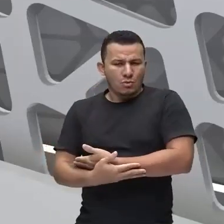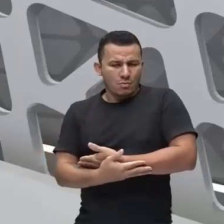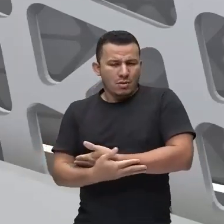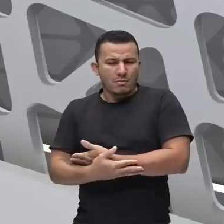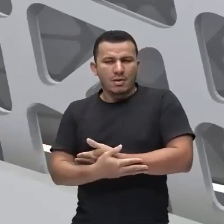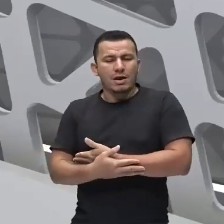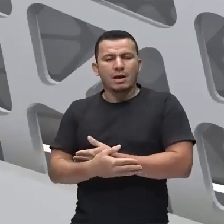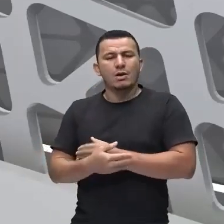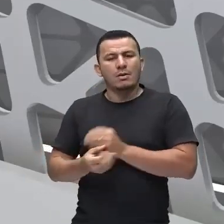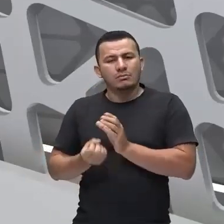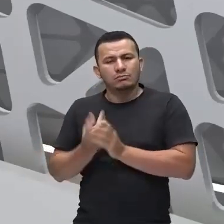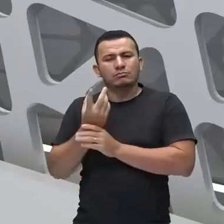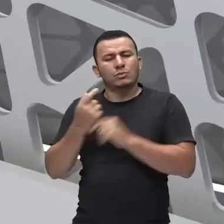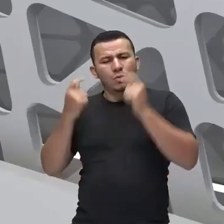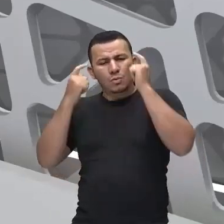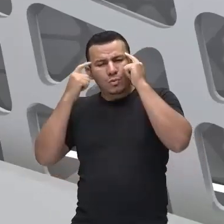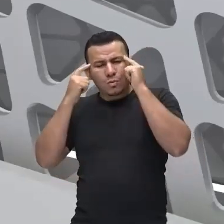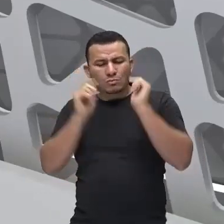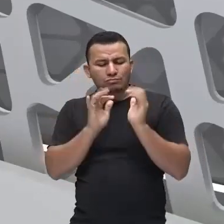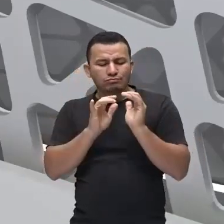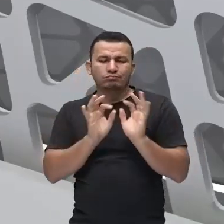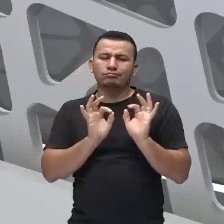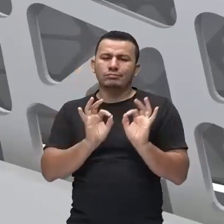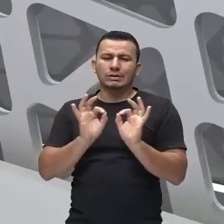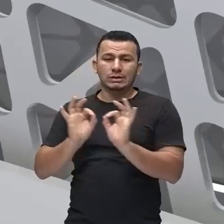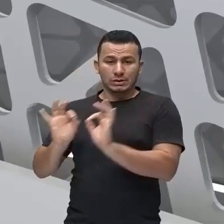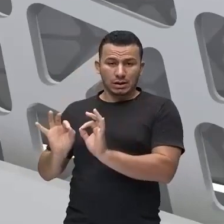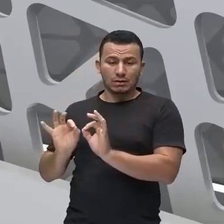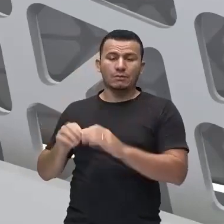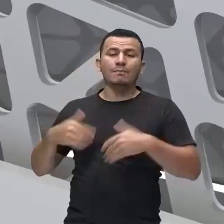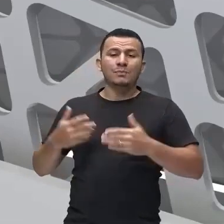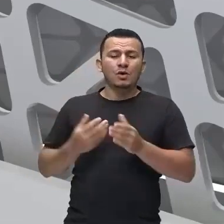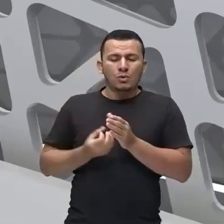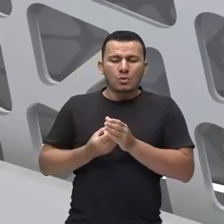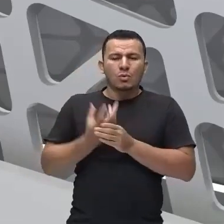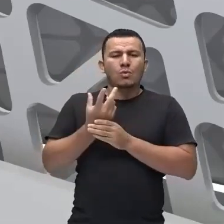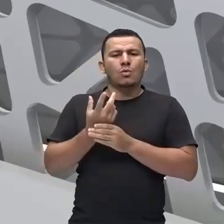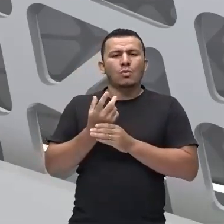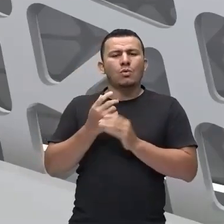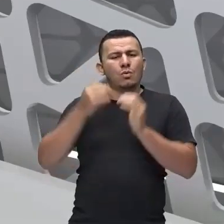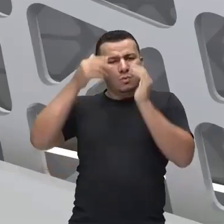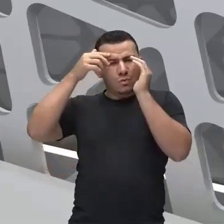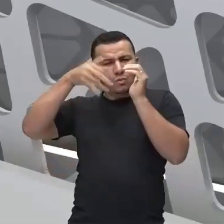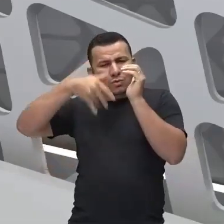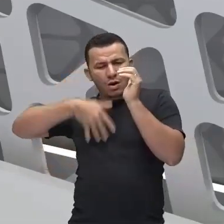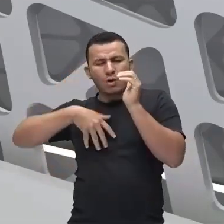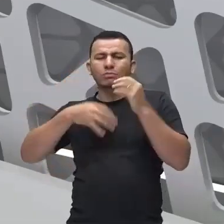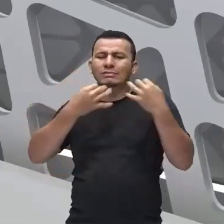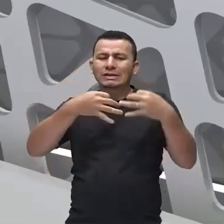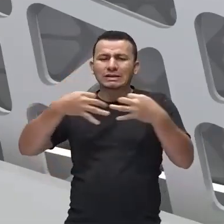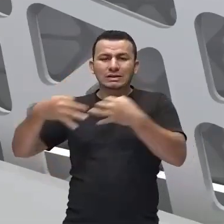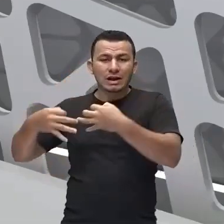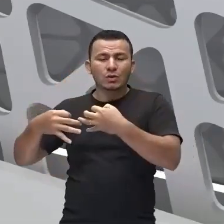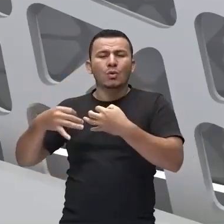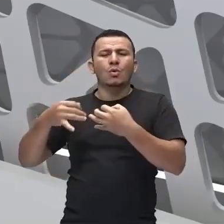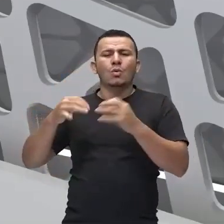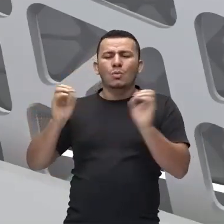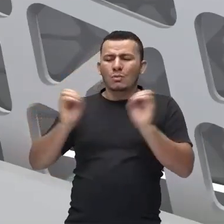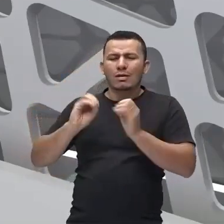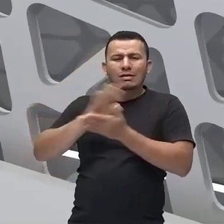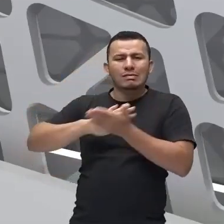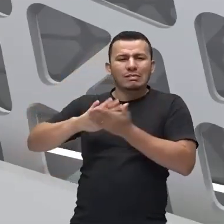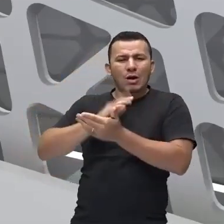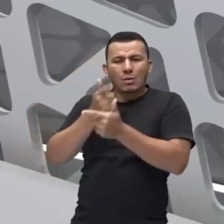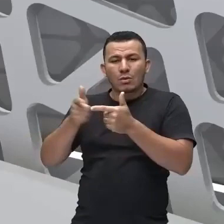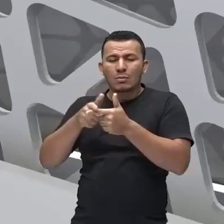que a gente está estudando. Então, para que ocorra essa formação toda certinha, para que não haja uma